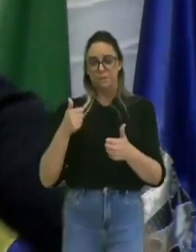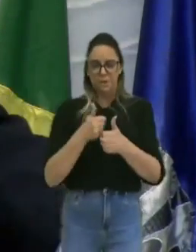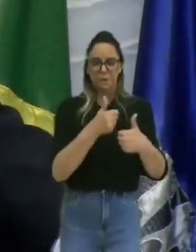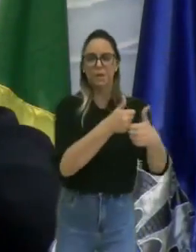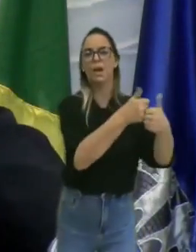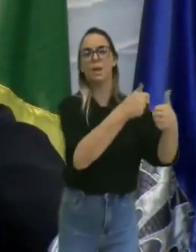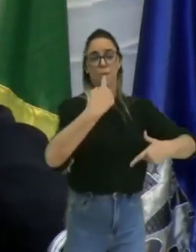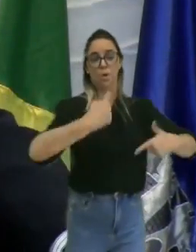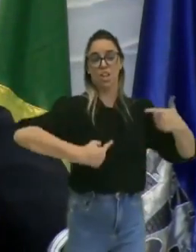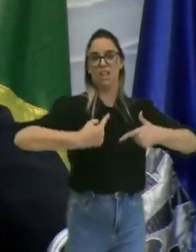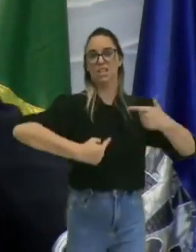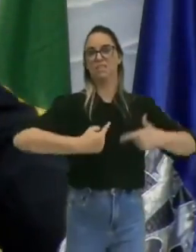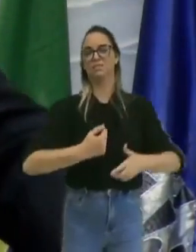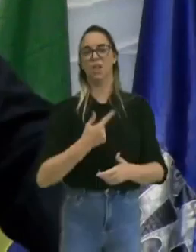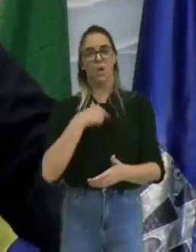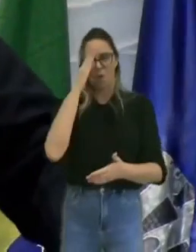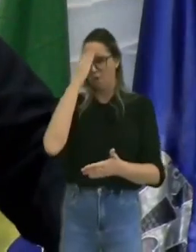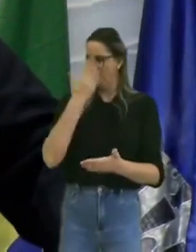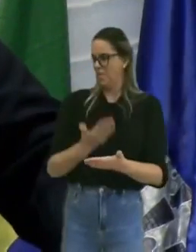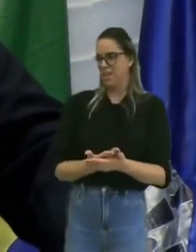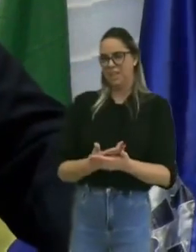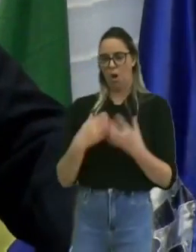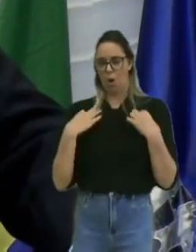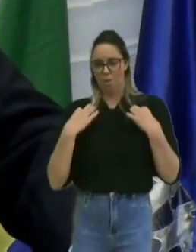Hoje eu não confio nem na roupa que eu visto.